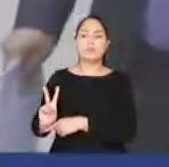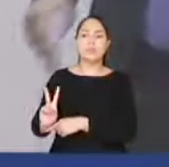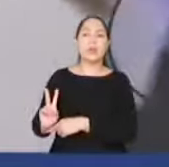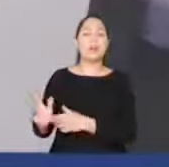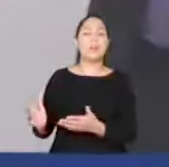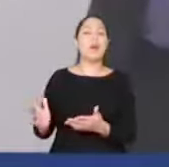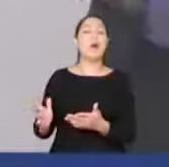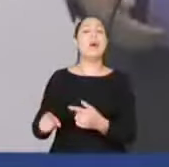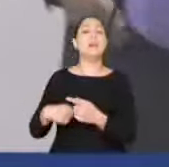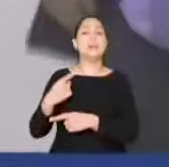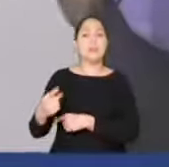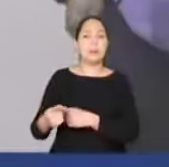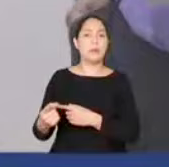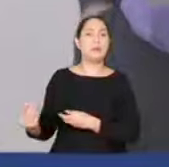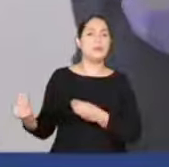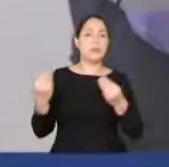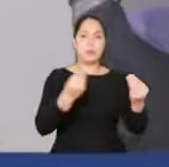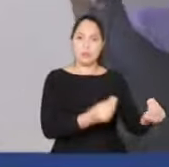uma situação,